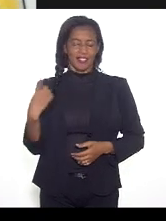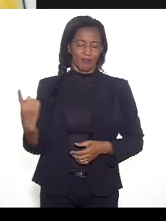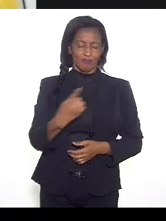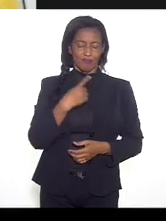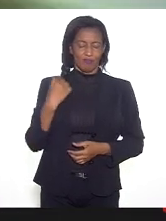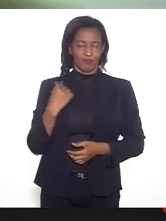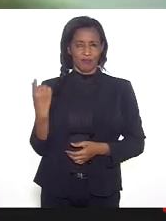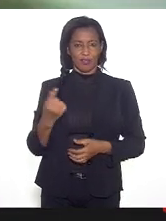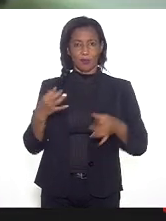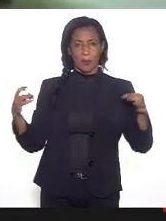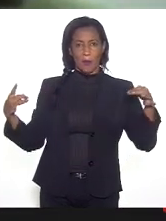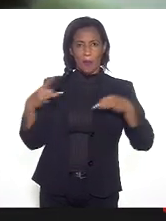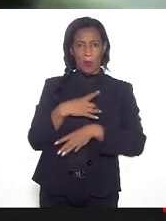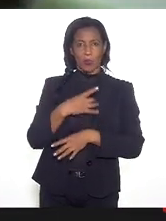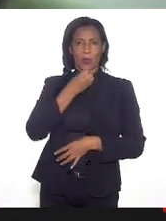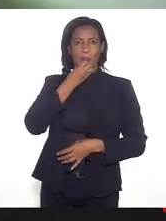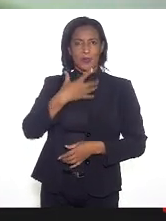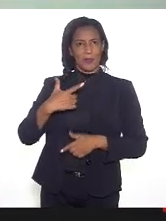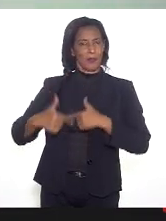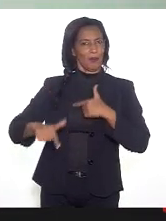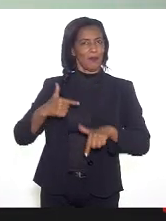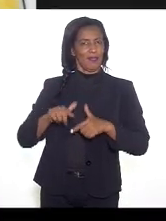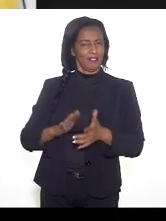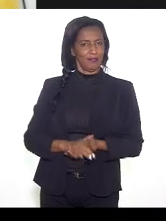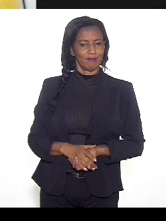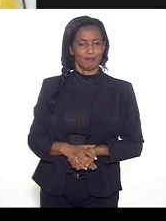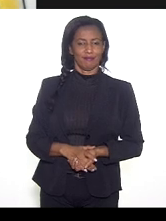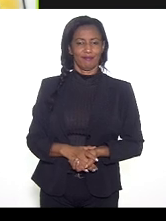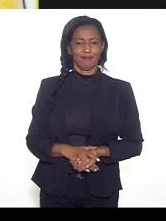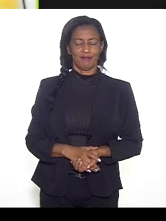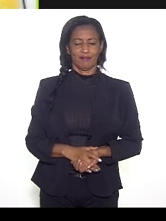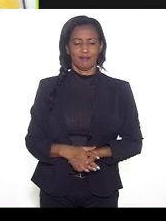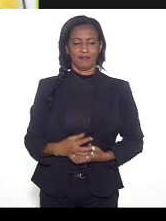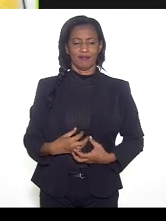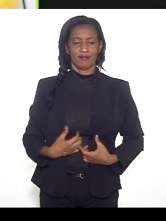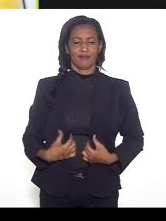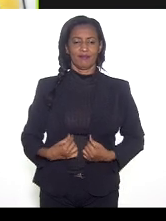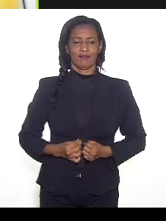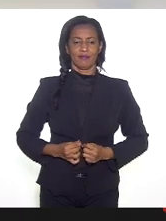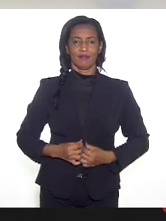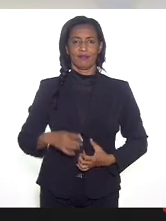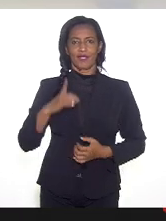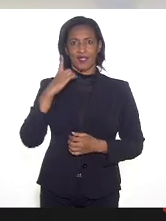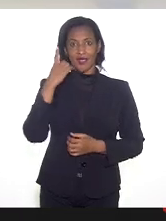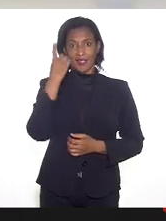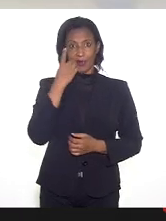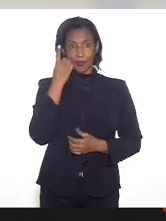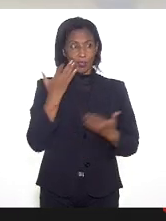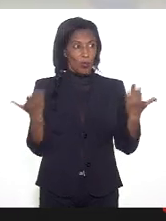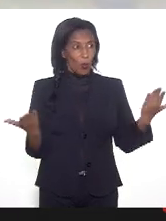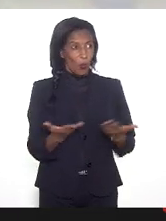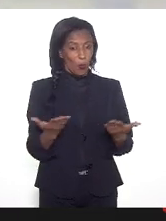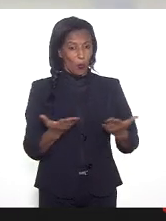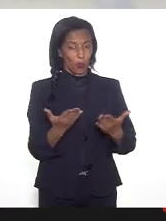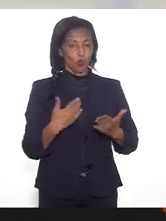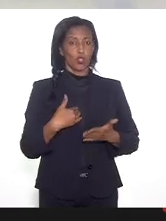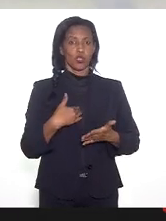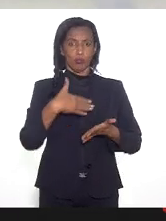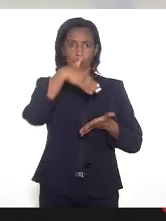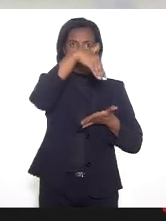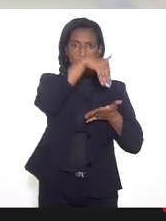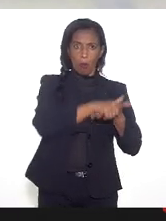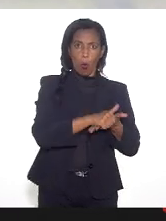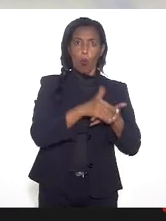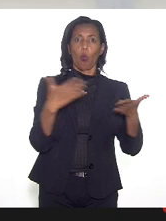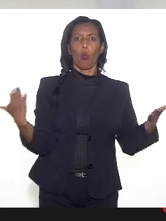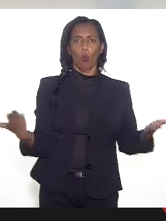à disposição para esse bom combate, tá bem? Deputada Marta Rocha, hoje ainda me comprometo a protocolar hoje no Corpo de